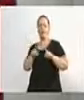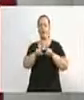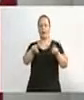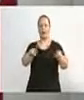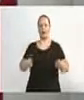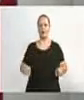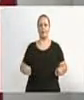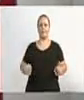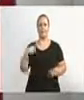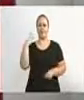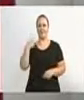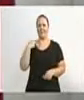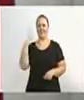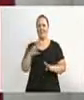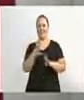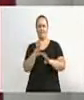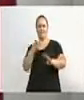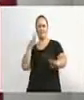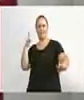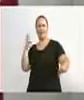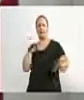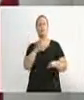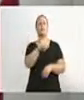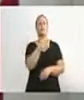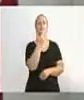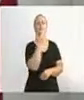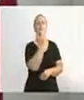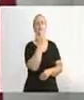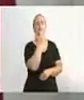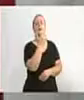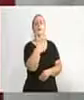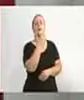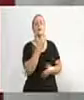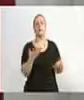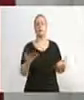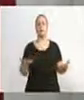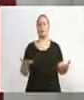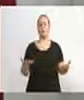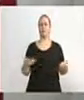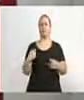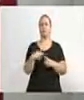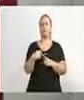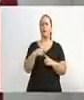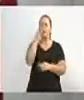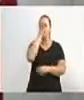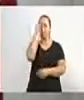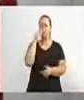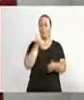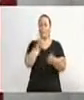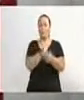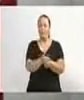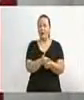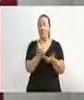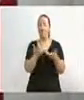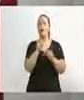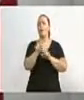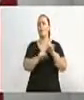a vereador, na verdade, ele fica fugindo, né, dos mordedores, dos pedidos, aqueles que vêm pedir, e dá de tudo.